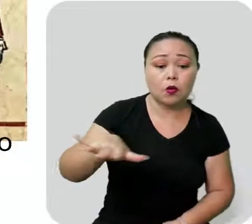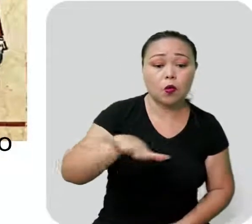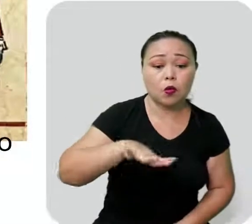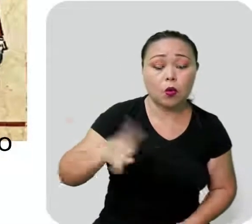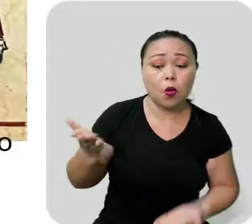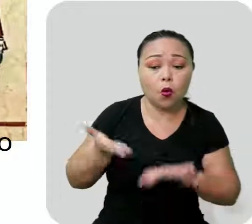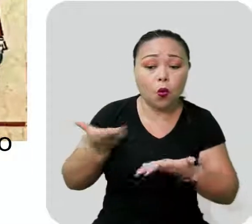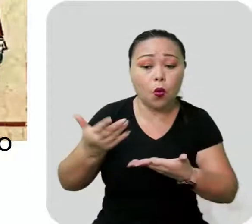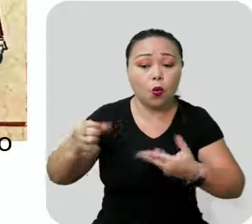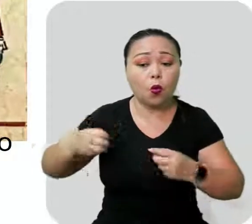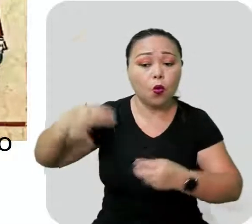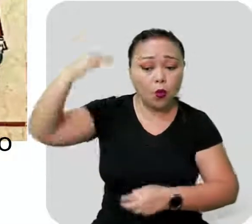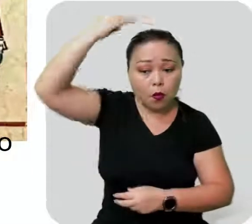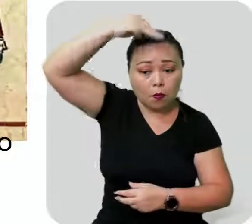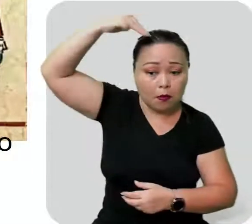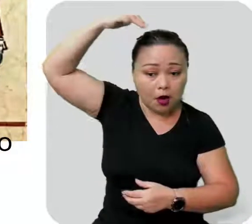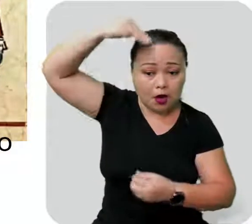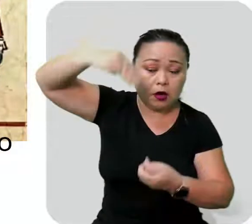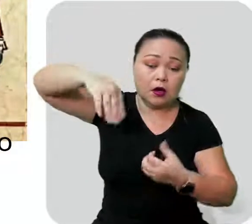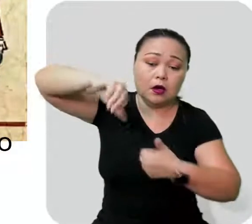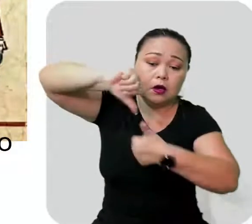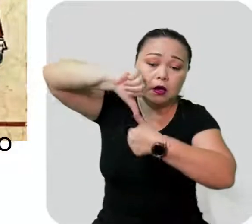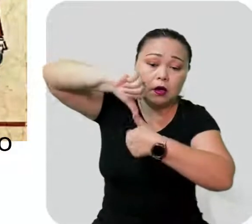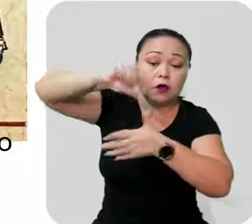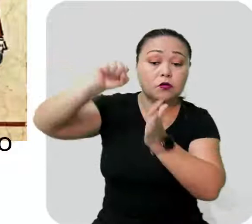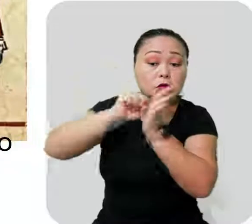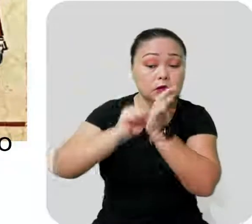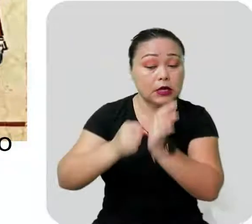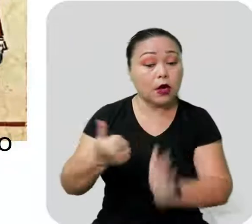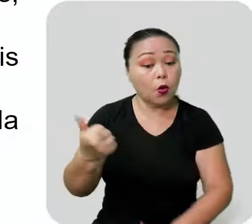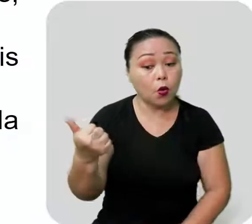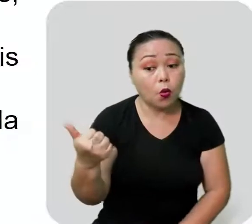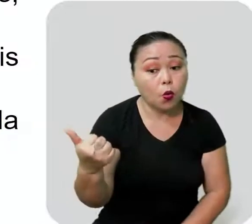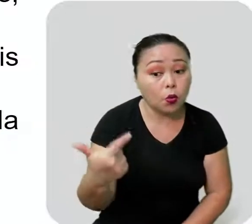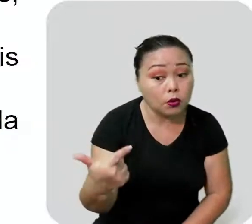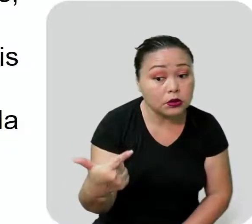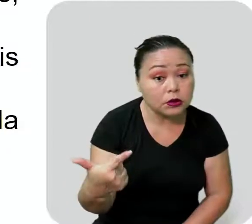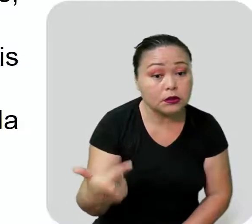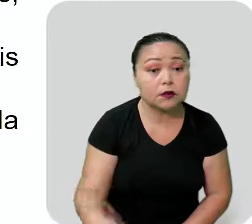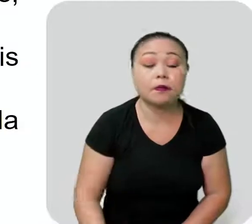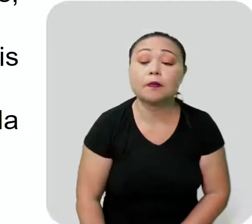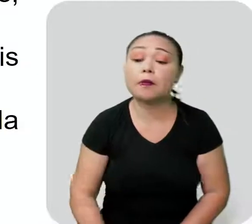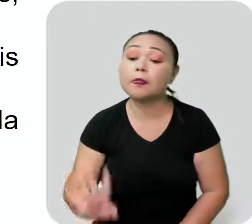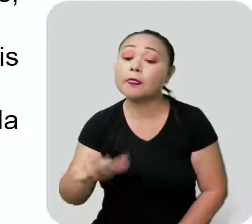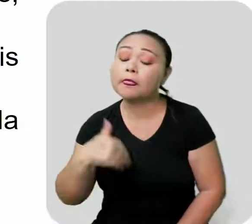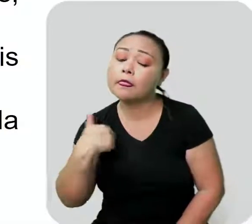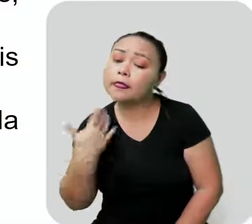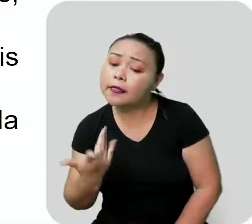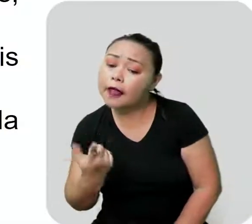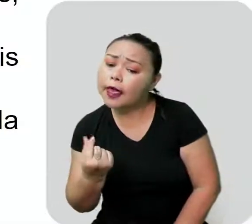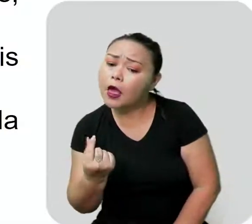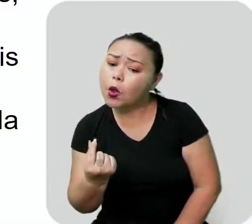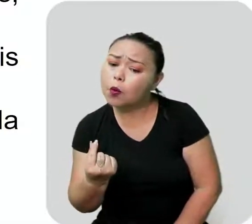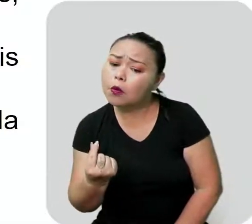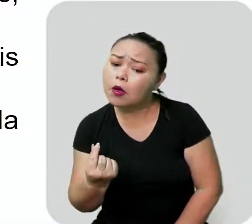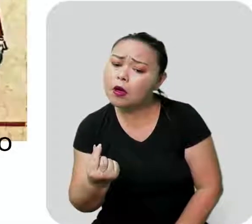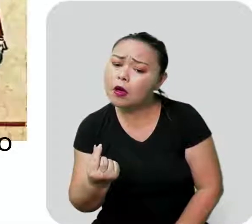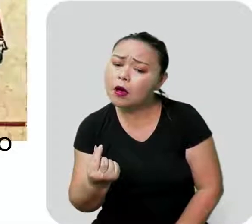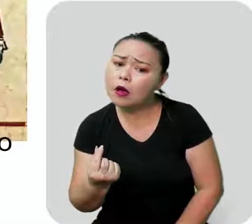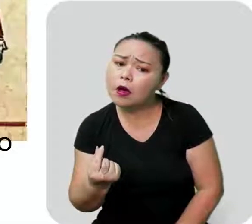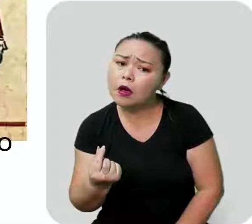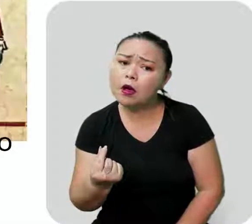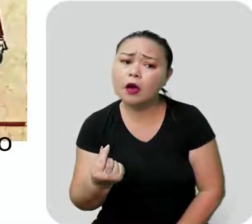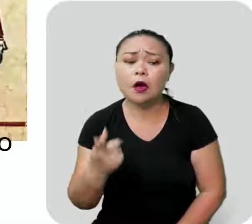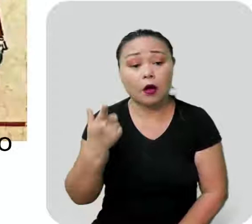do atual México no século 12 é só e aí e a economia